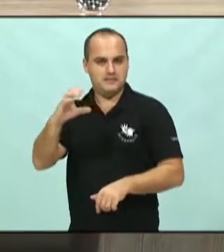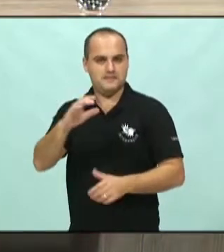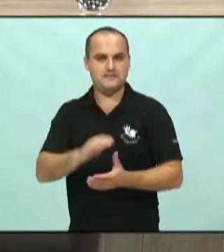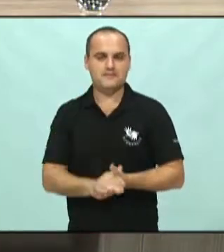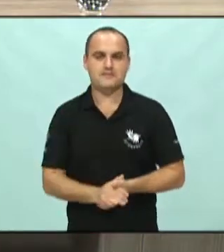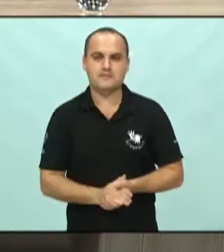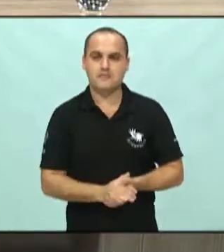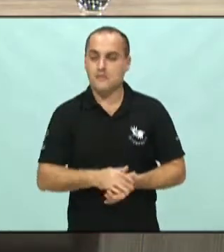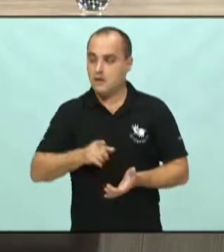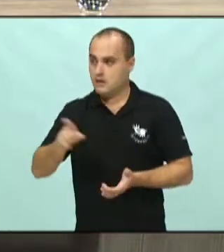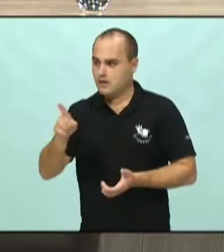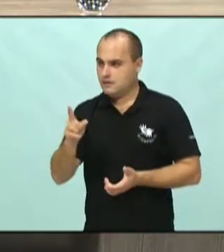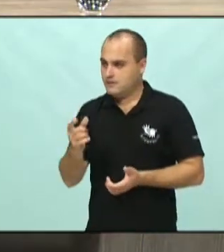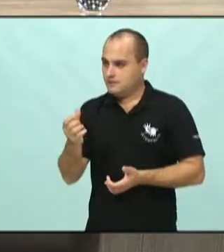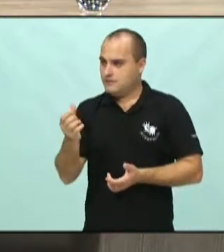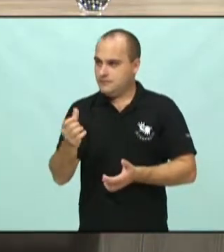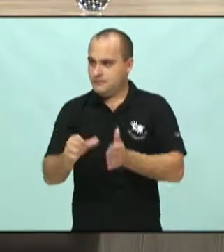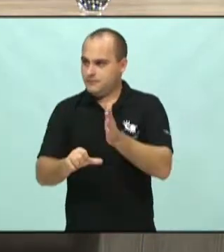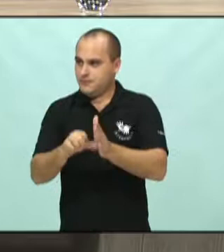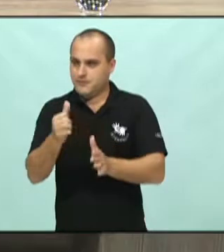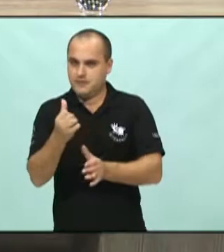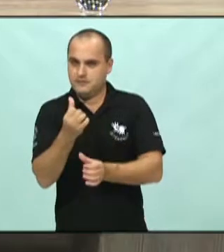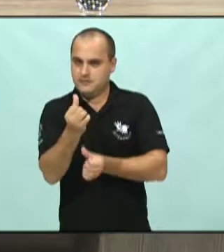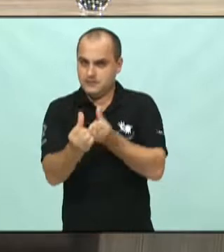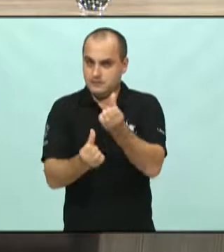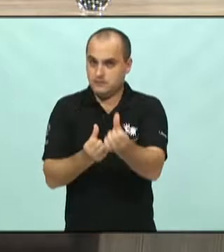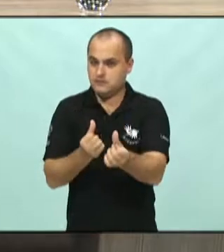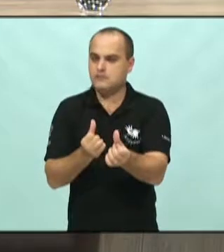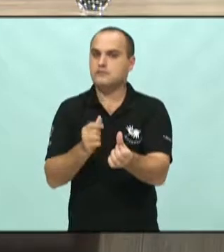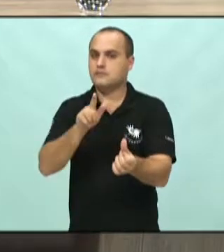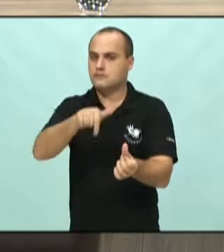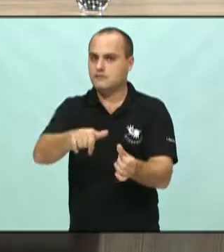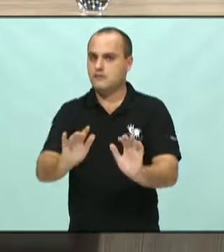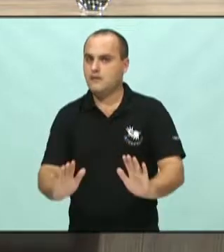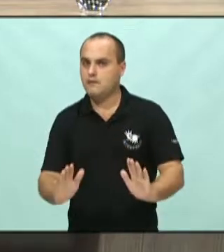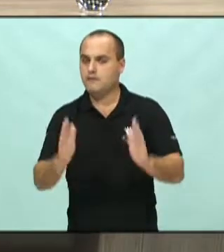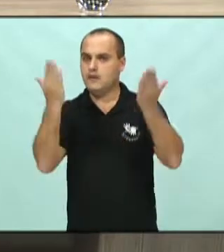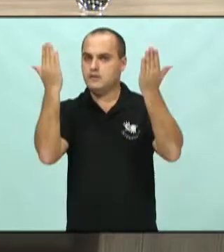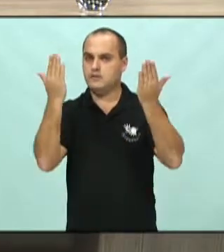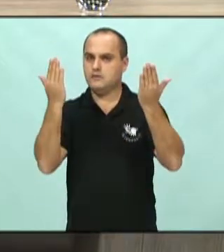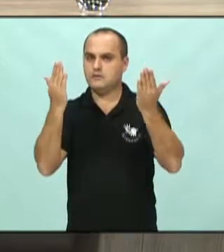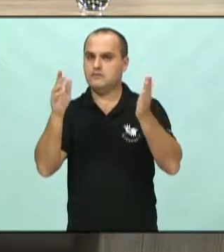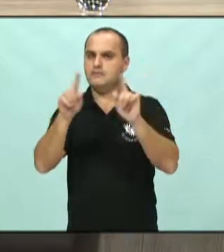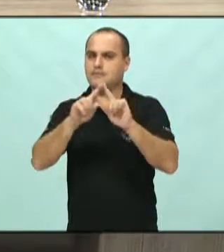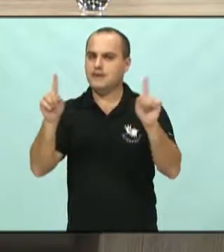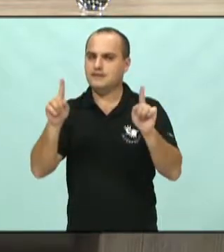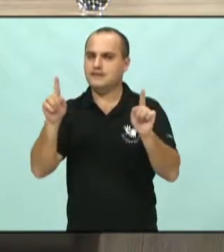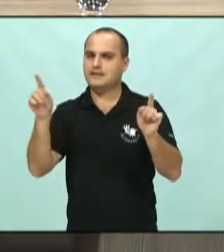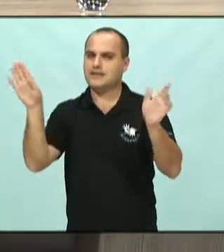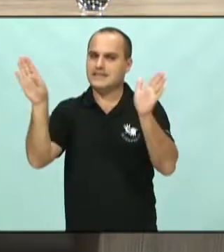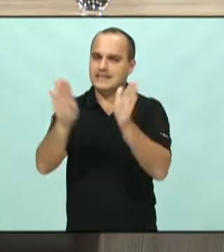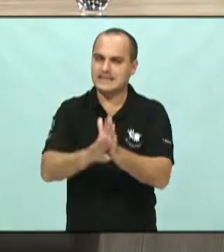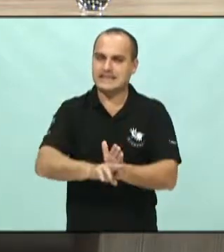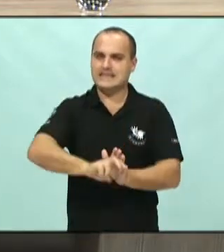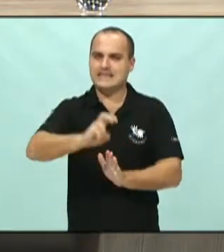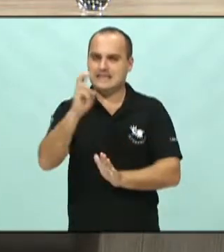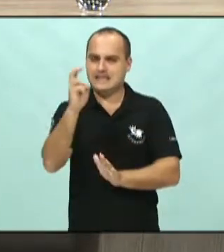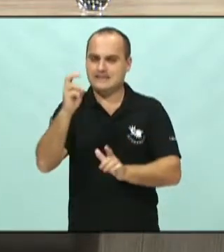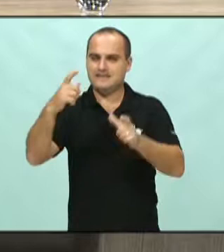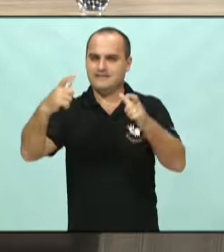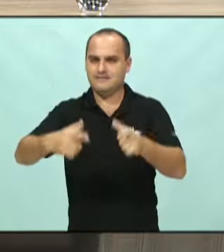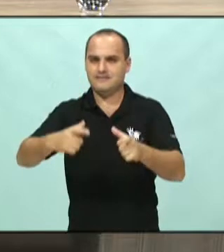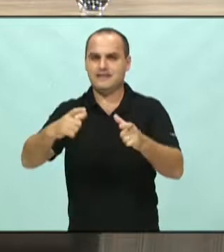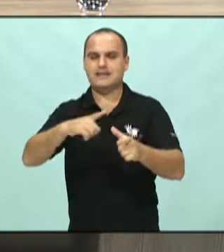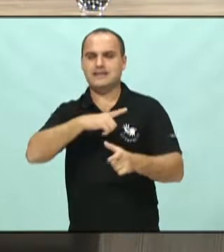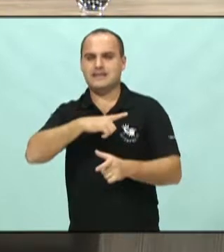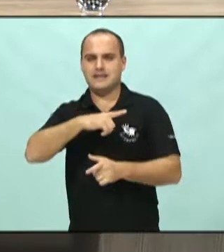Esse primeiro semestre, comemoração do centenário, mas o Marcílio chega em 5º no Catarinense e empata em número